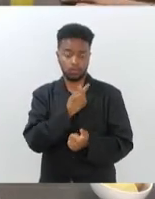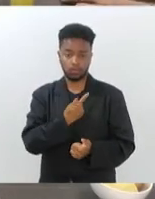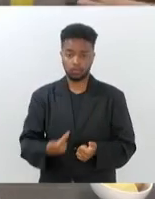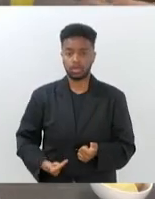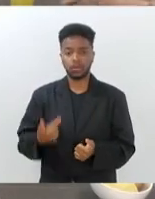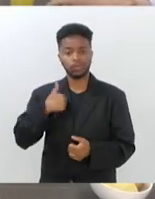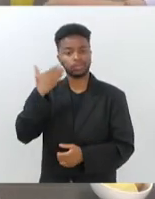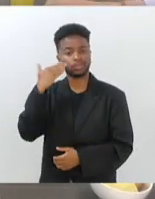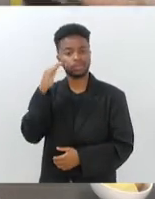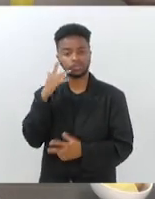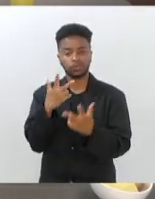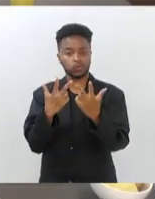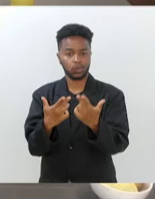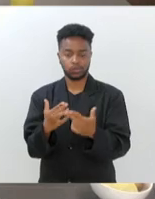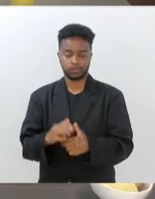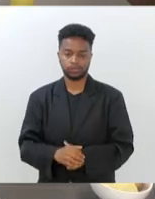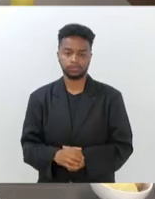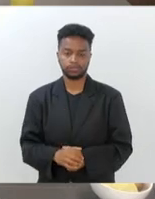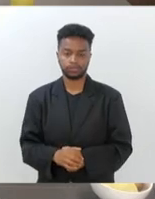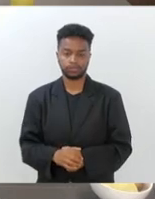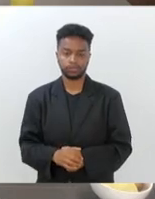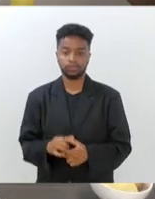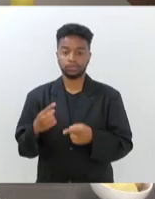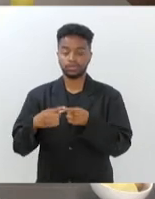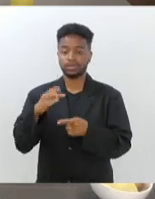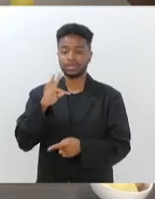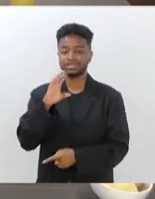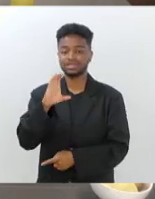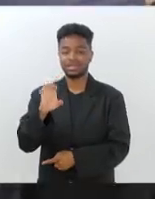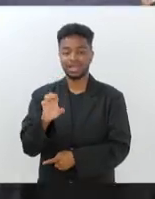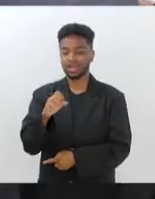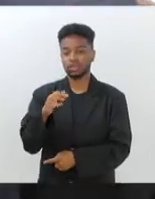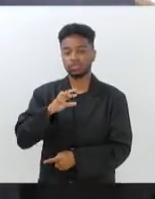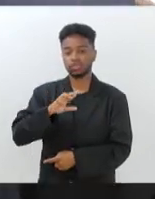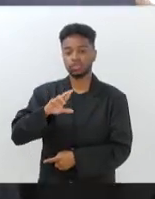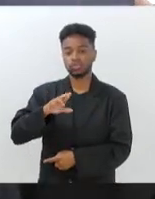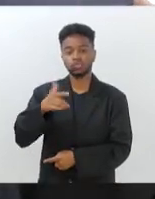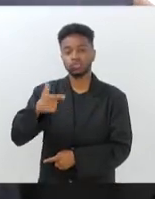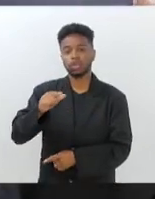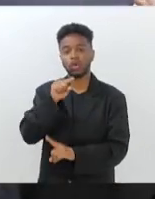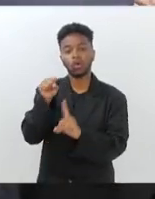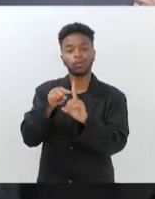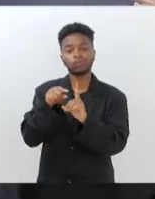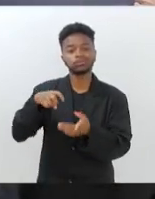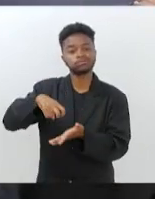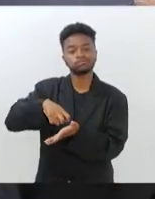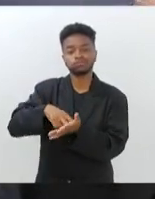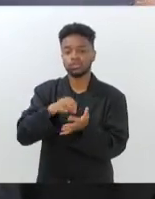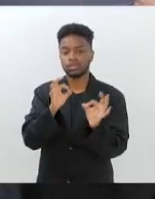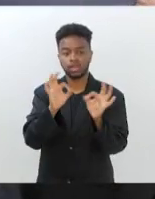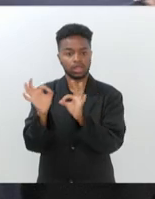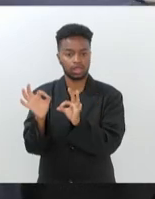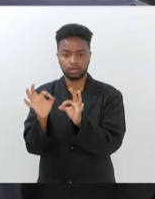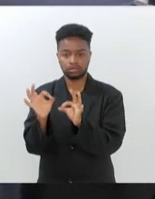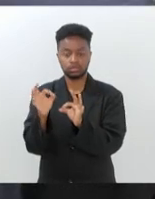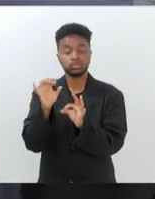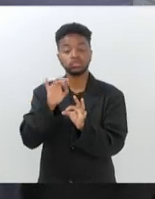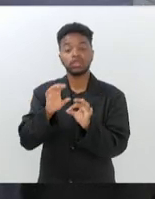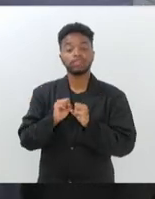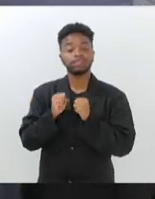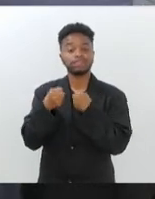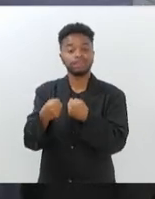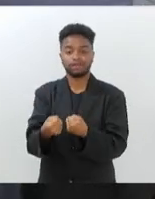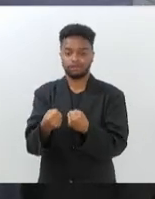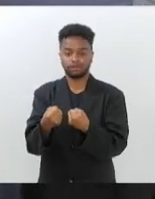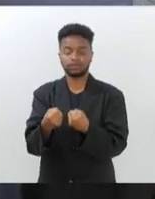dessa forma Deputado Rodrigo Amorim que o TCE não está aqui para punir ninguém Exatamente é um orgão que